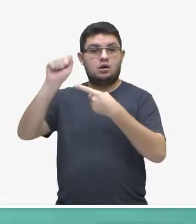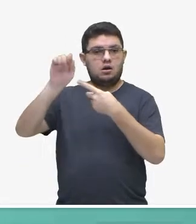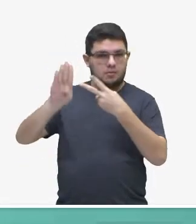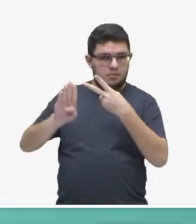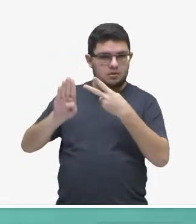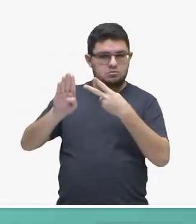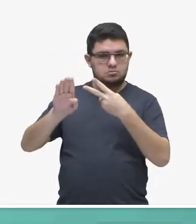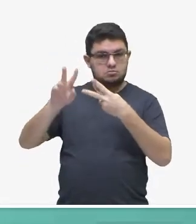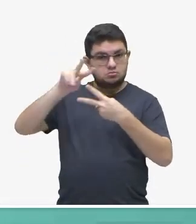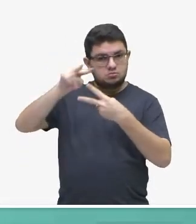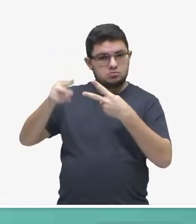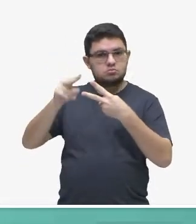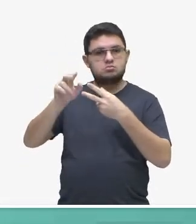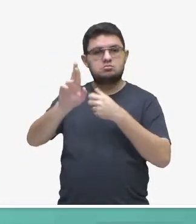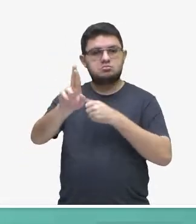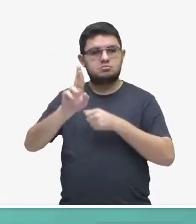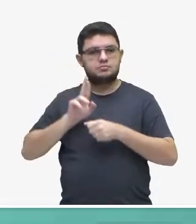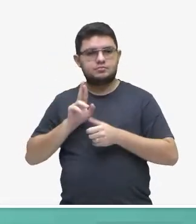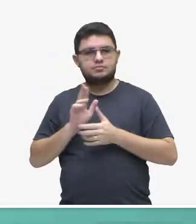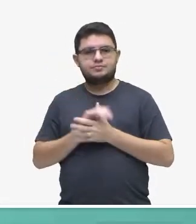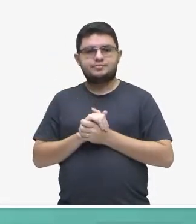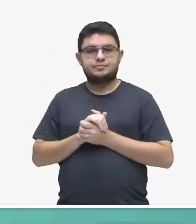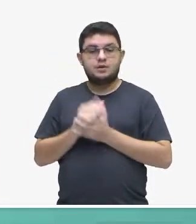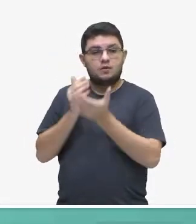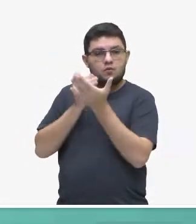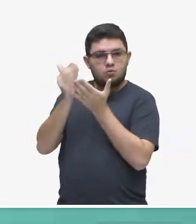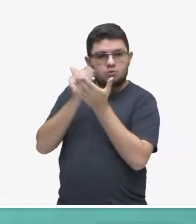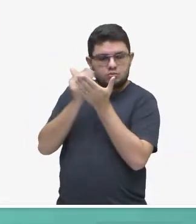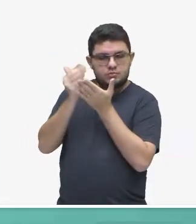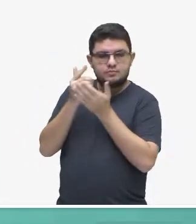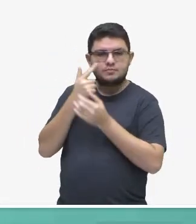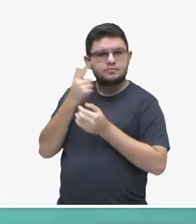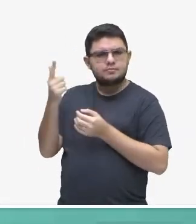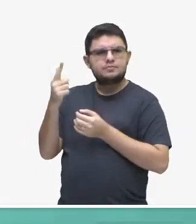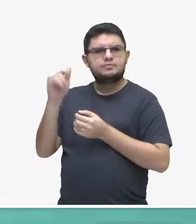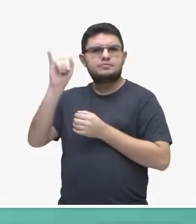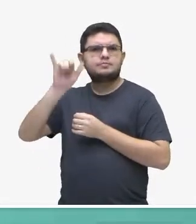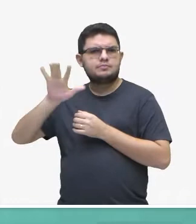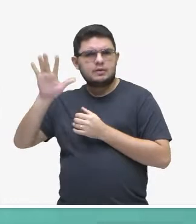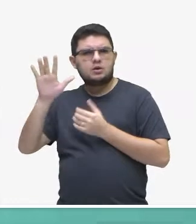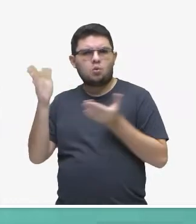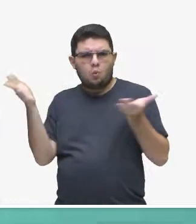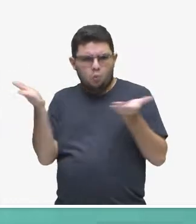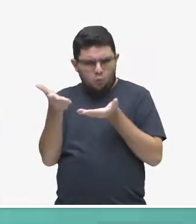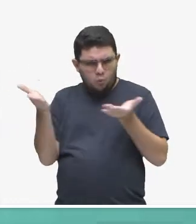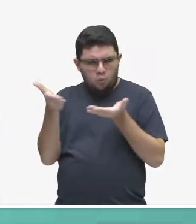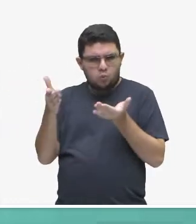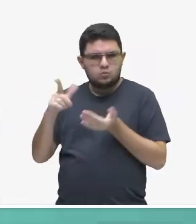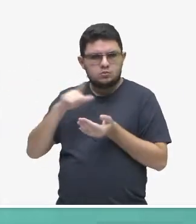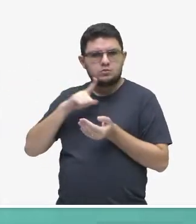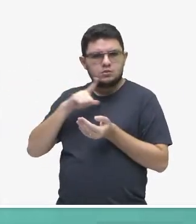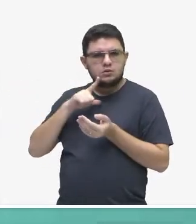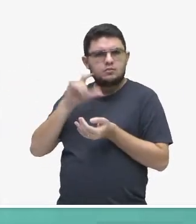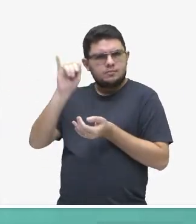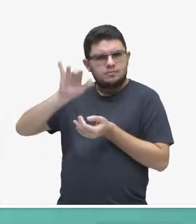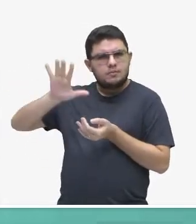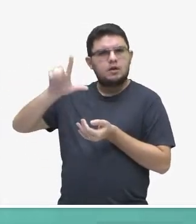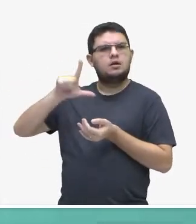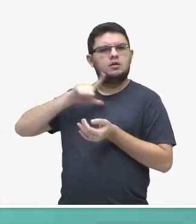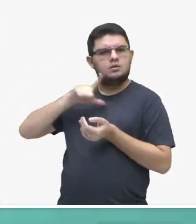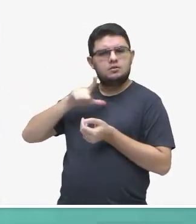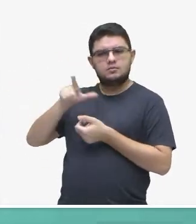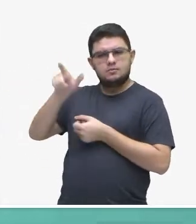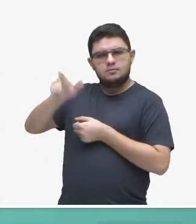Let's go! Bom, a nossa imagem de hoje que nós temos aí, né, temos duas personagens, uma você